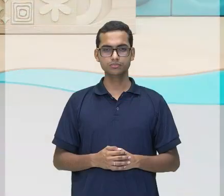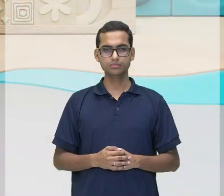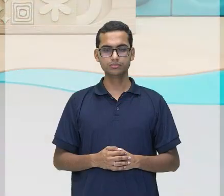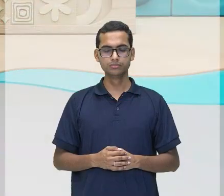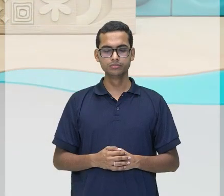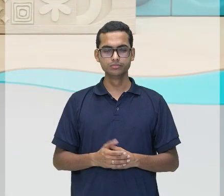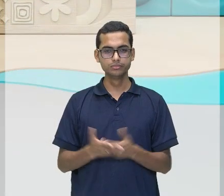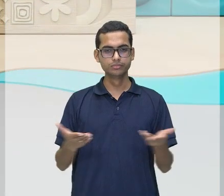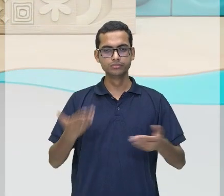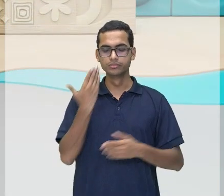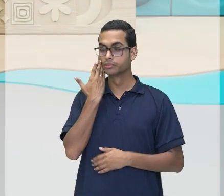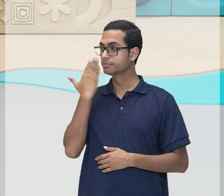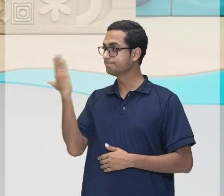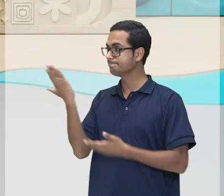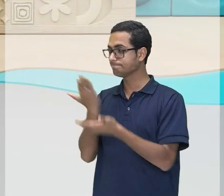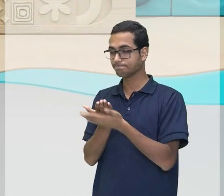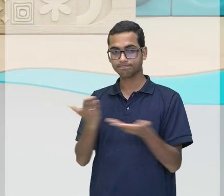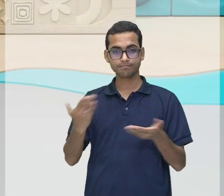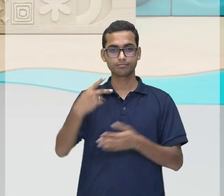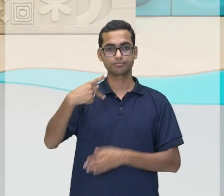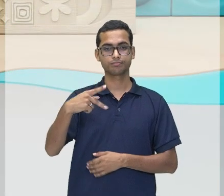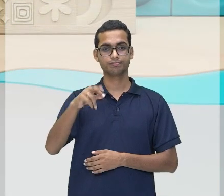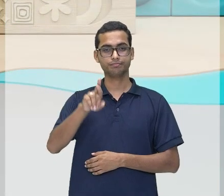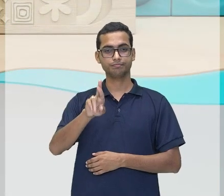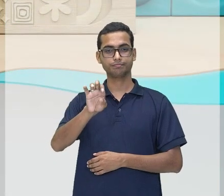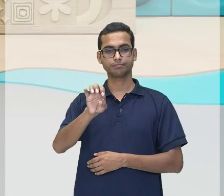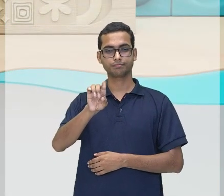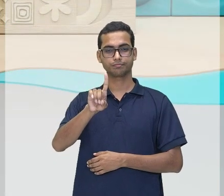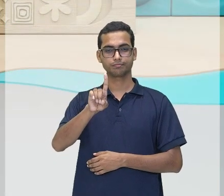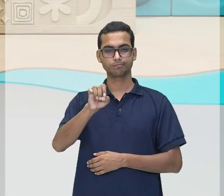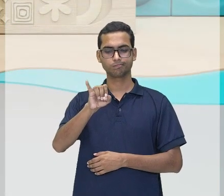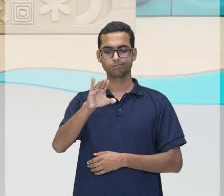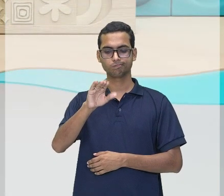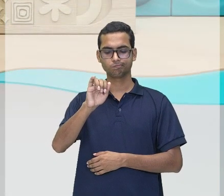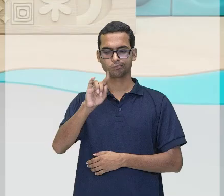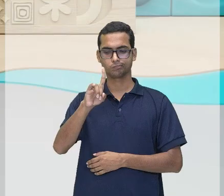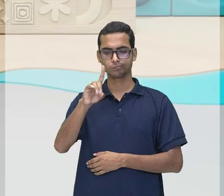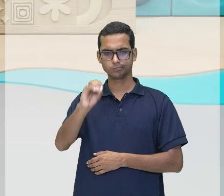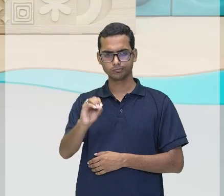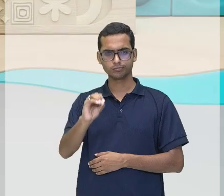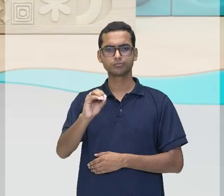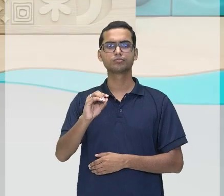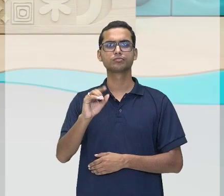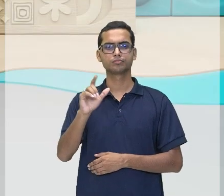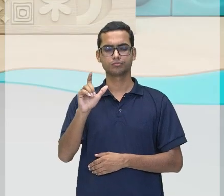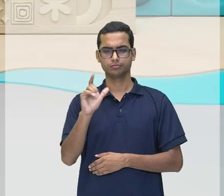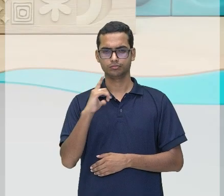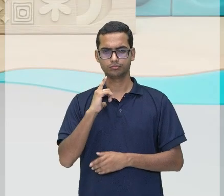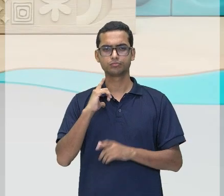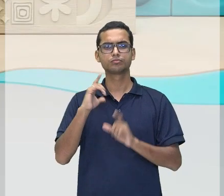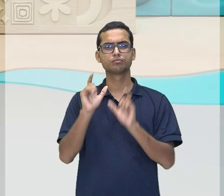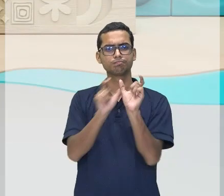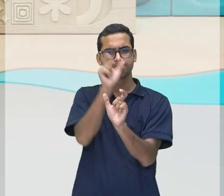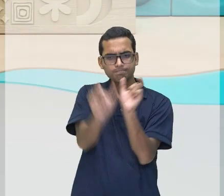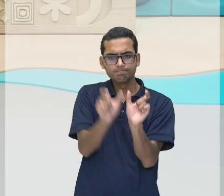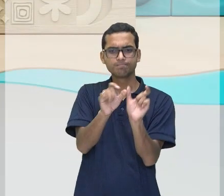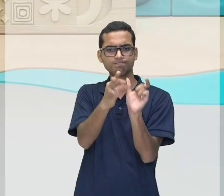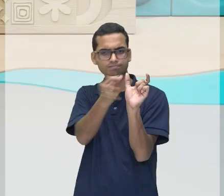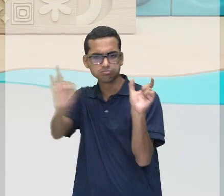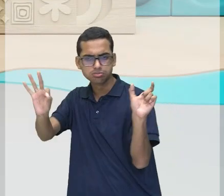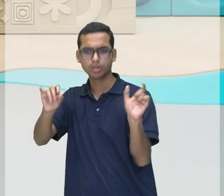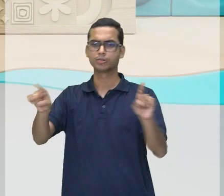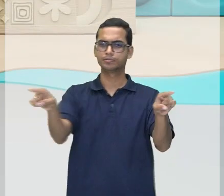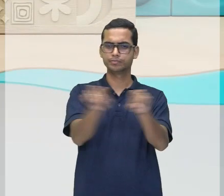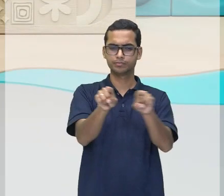Muito bem, vamos falar então de uma parte gramatical, né? Na parte que envolve aí a sintaxe, a morfologia, alguns conceitos de